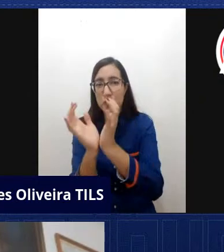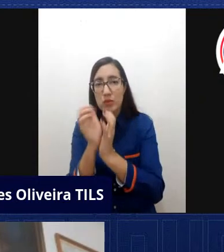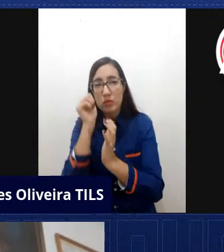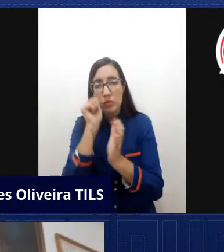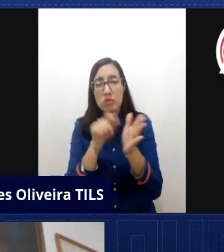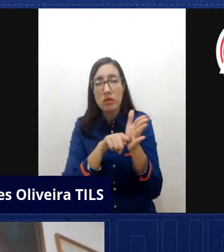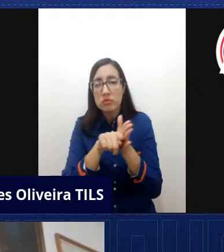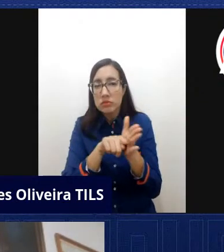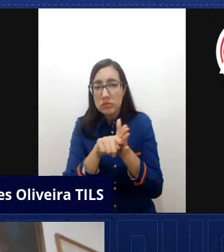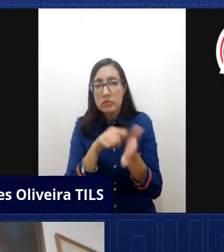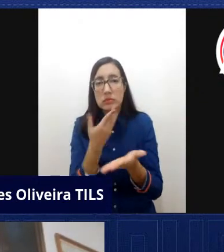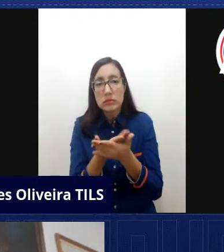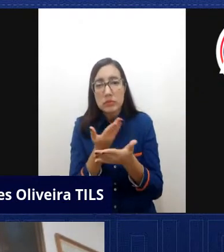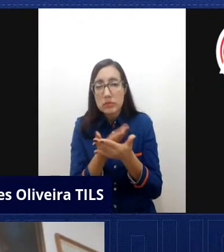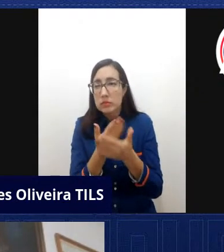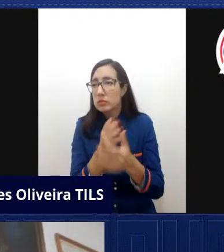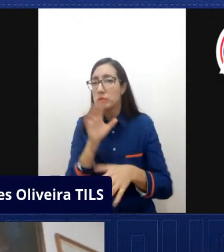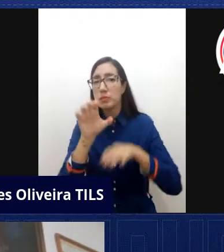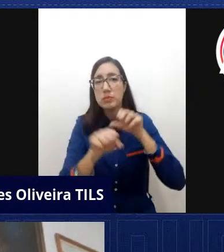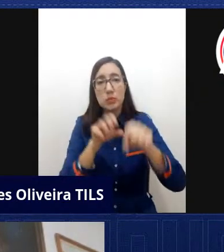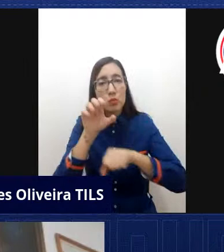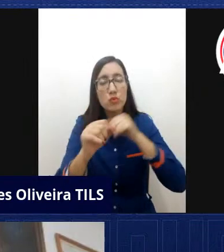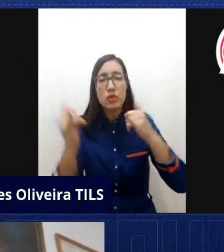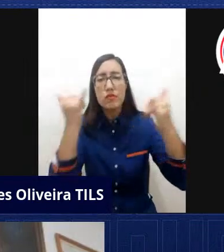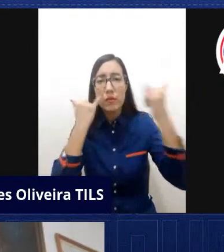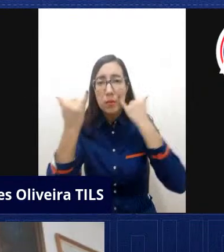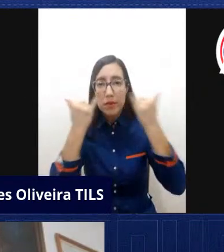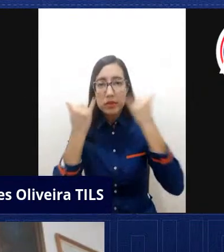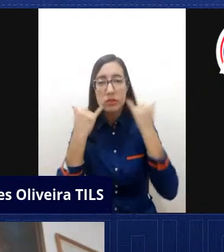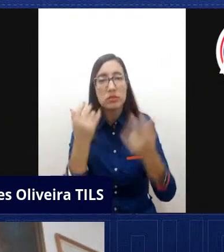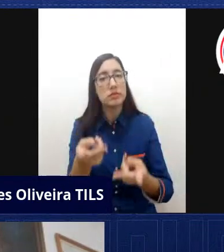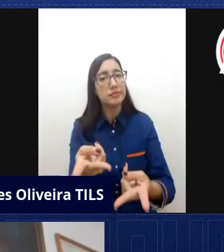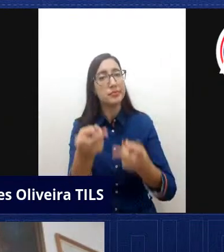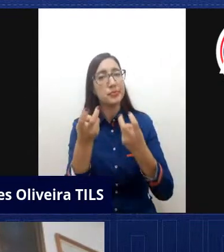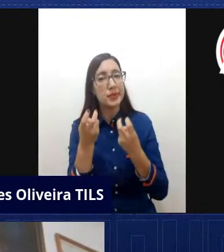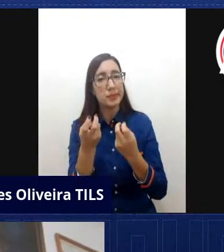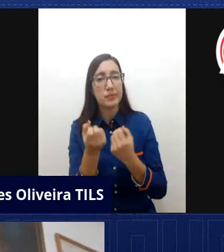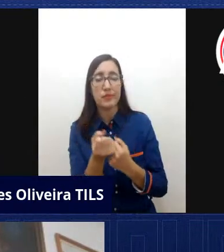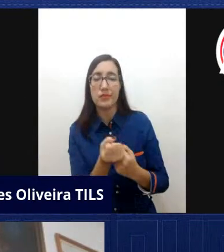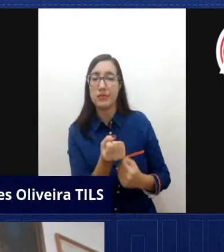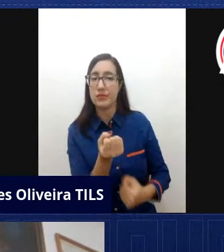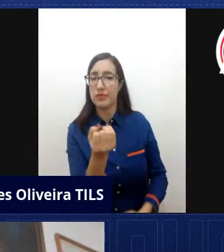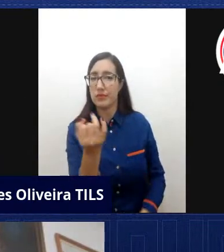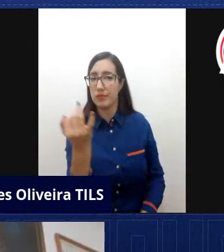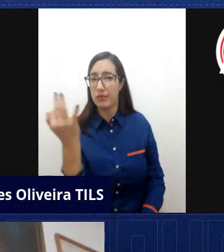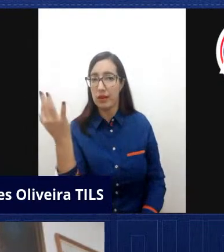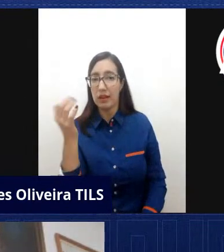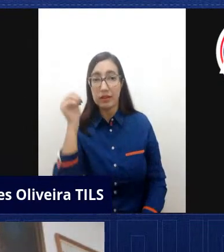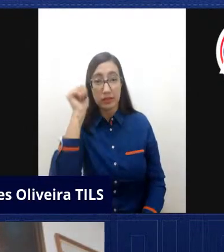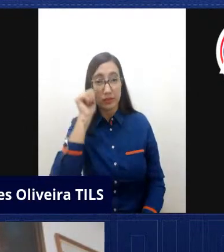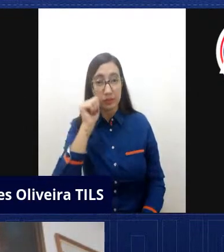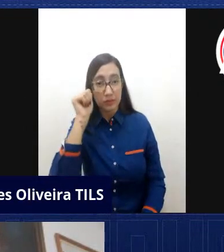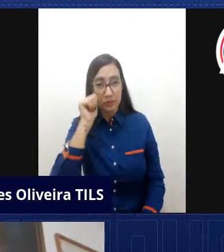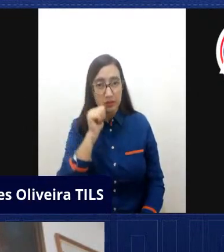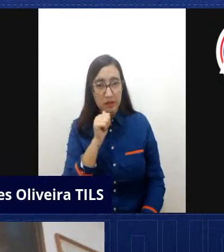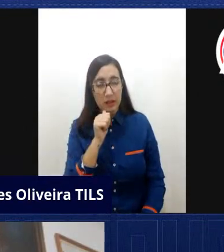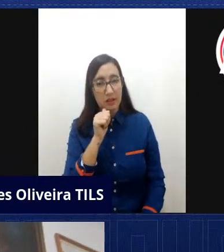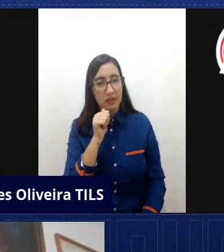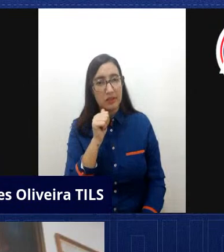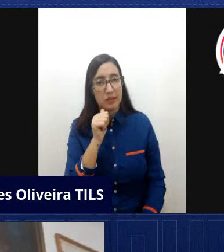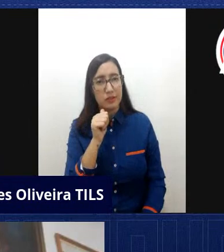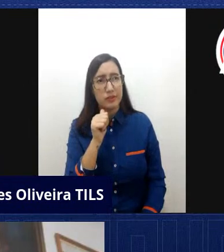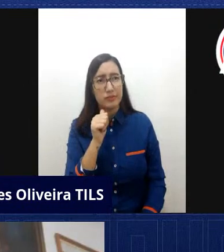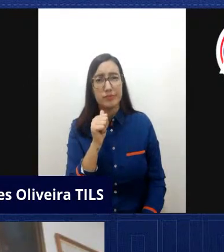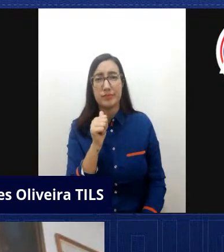era impeditiva das mulheres, né, se construírem como sujeitos políticos, de construírem a sua autonomia,